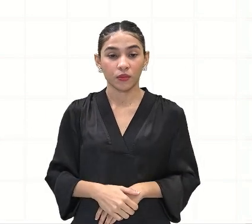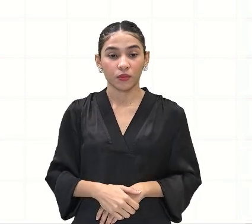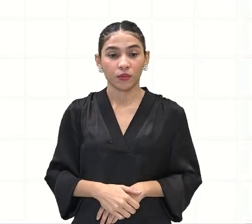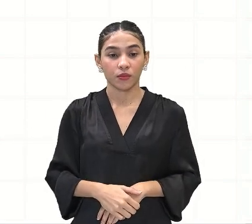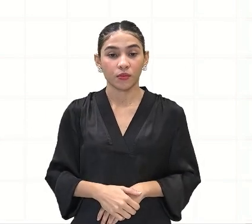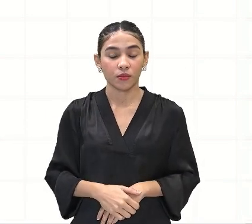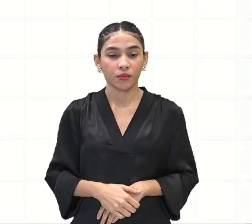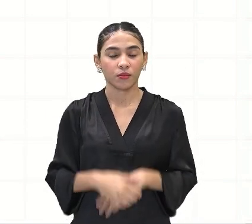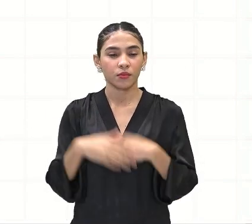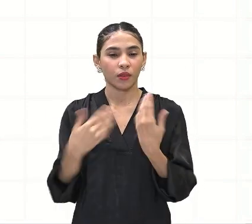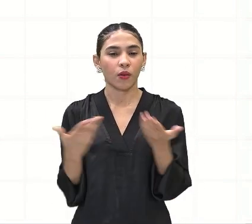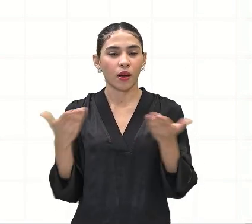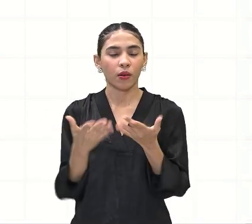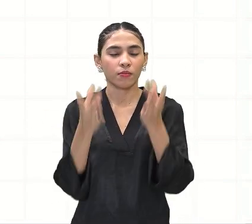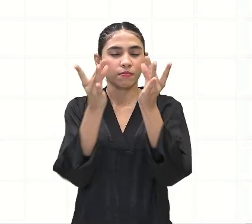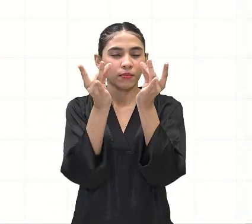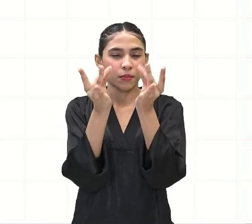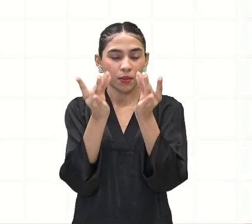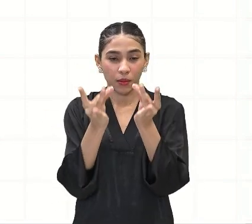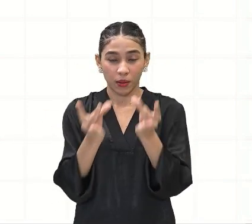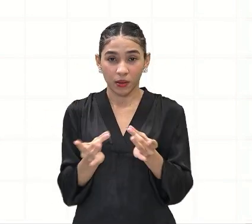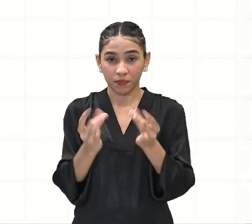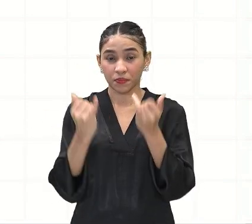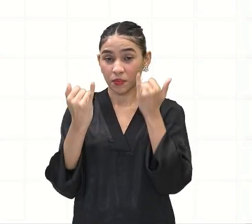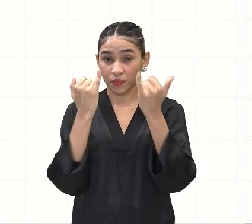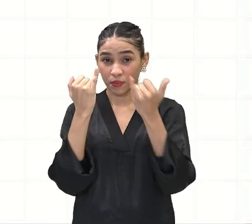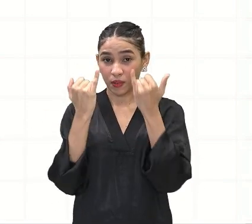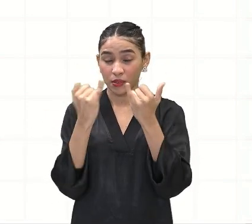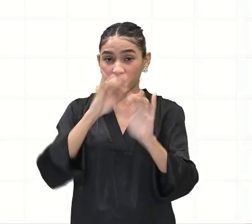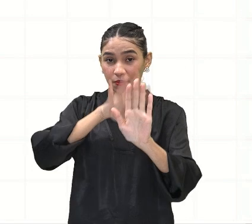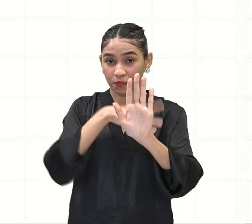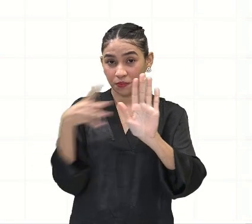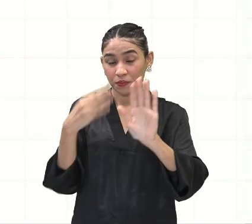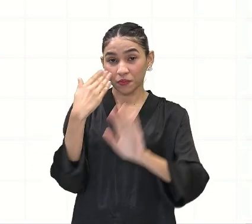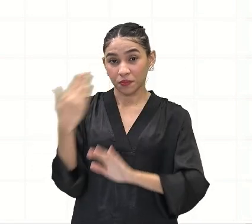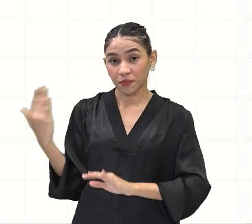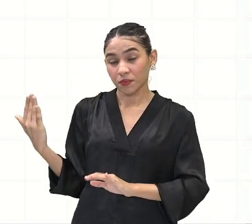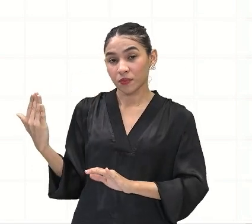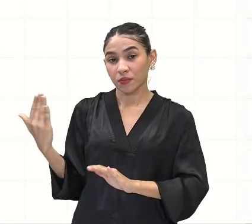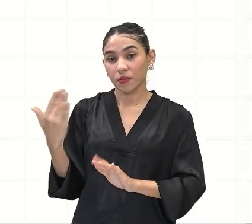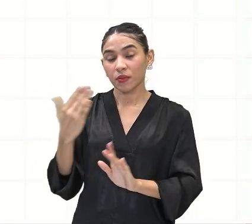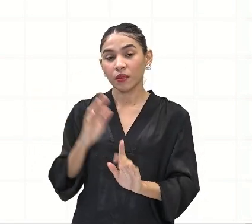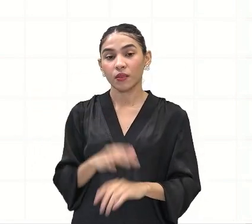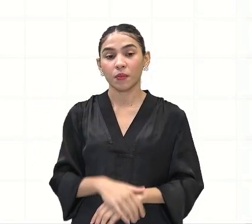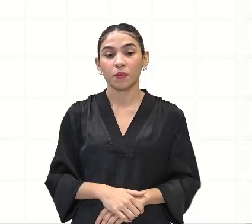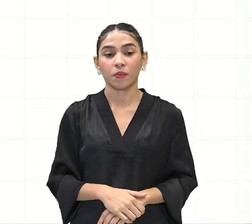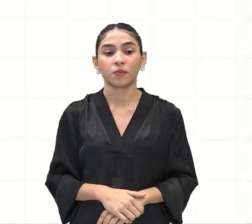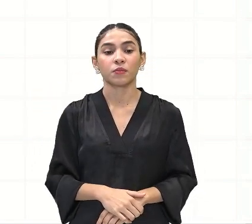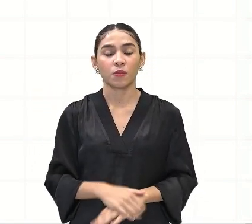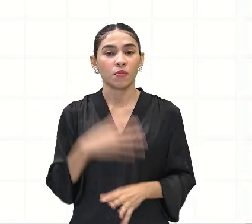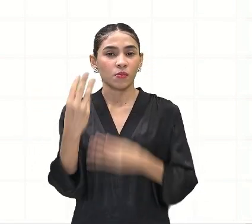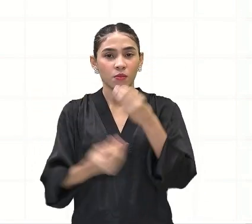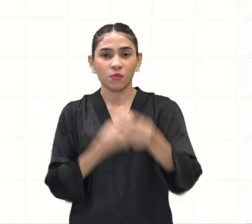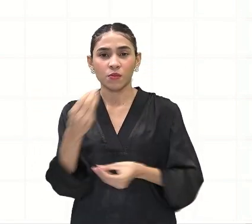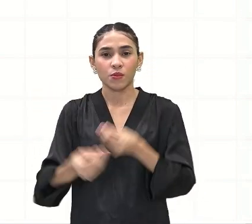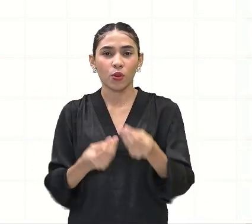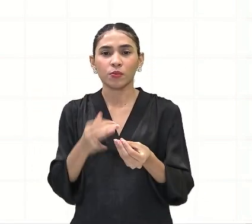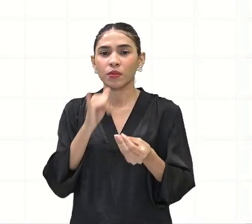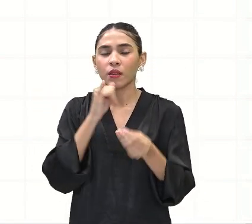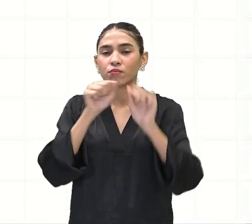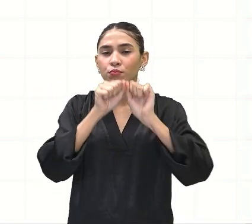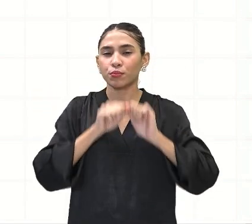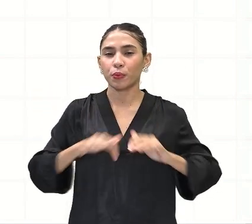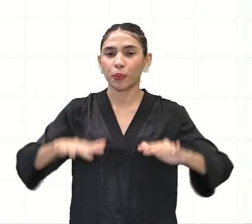vamos destrinchar as informações desse quadro a respeito, né, de como a